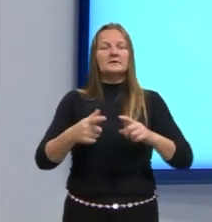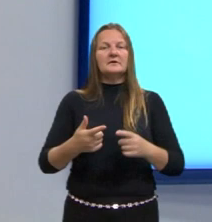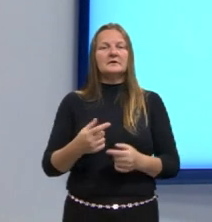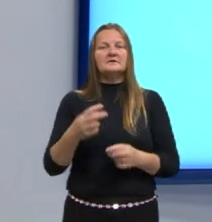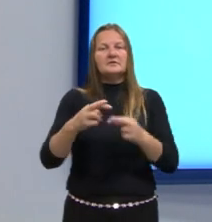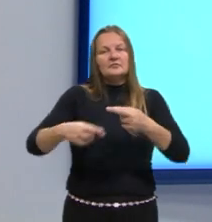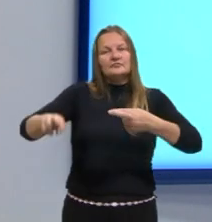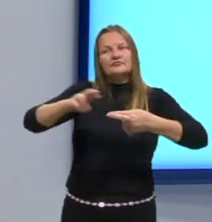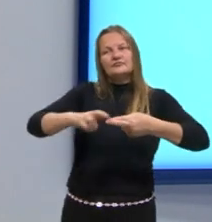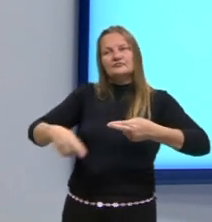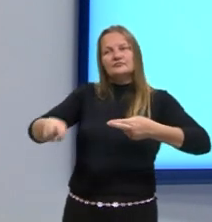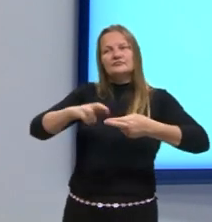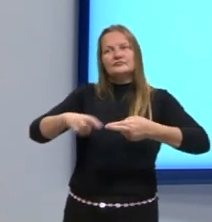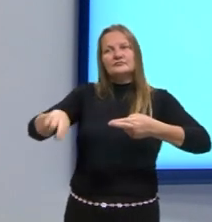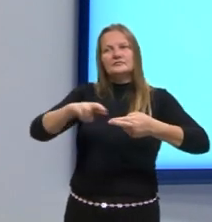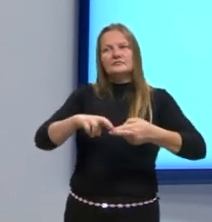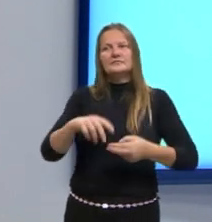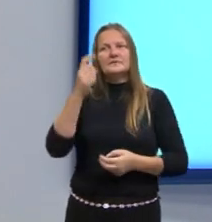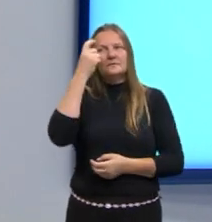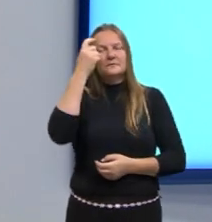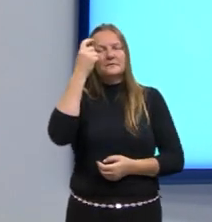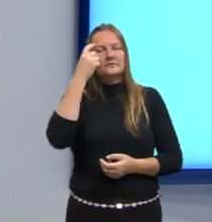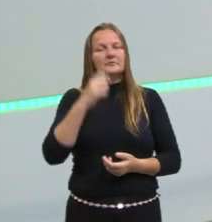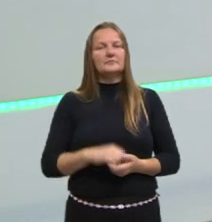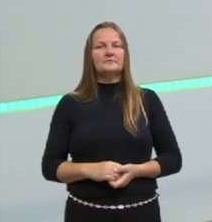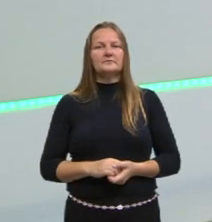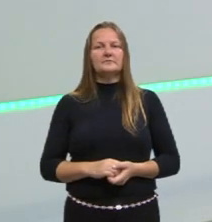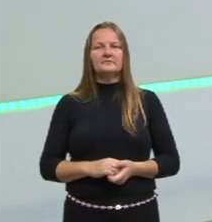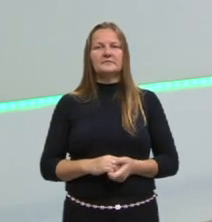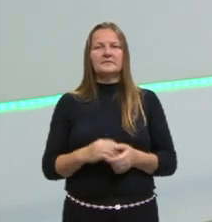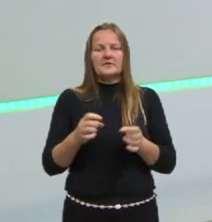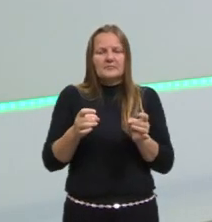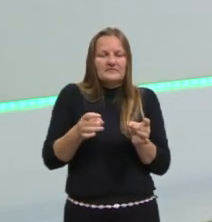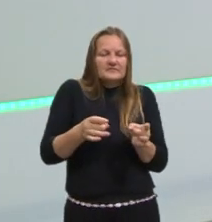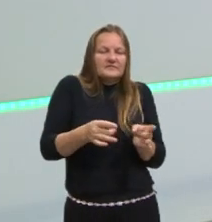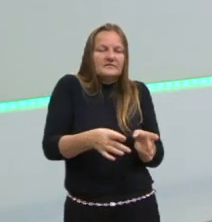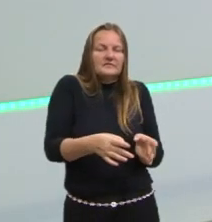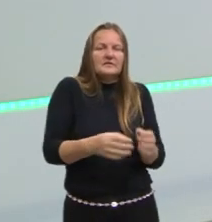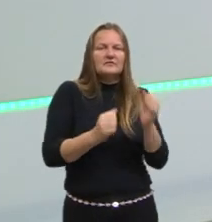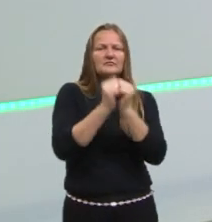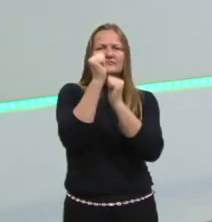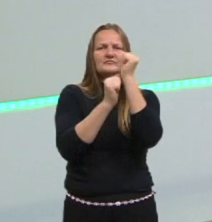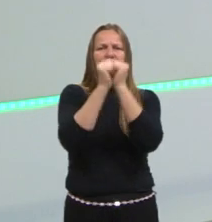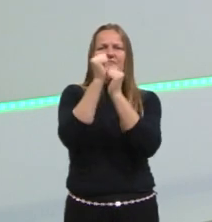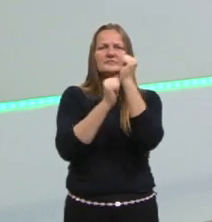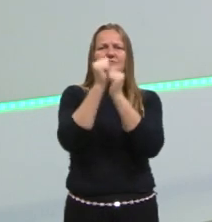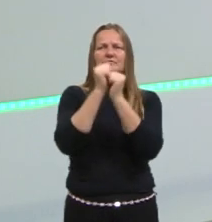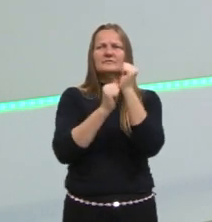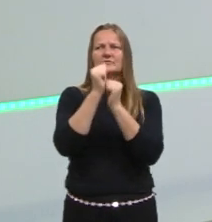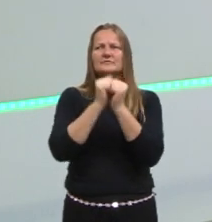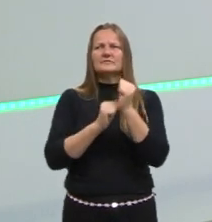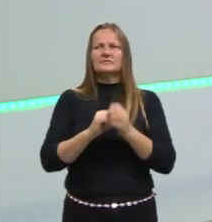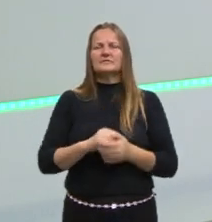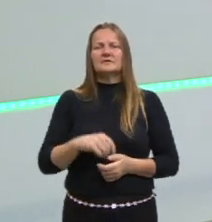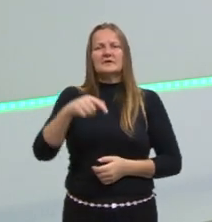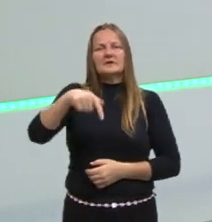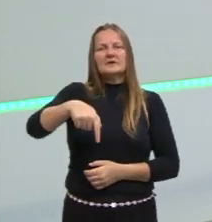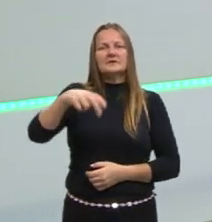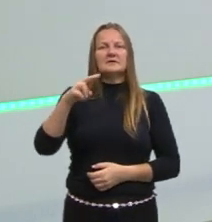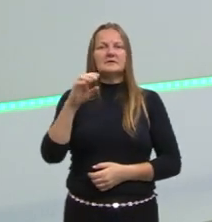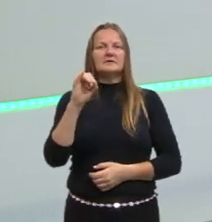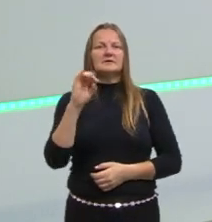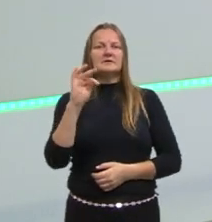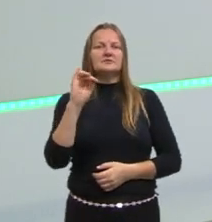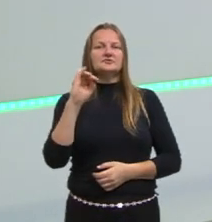renováveis Você já pensou utilizar um resíduo um resíduo Industrial como o aquitina né que é